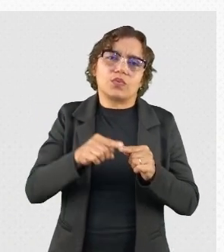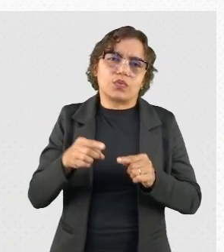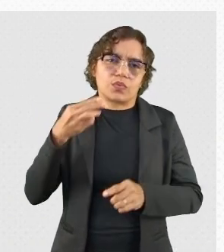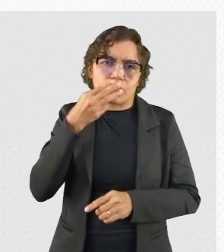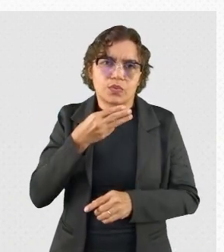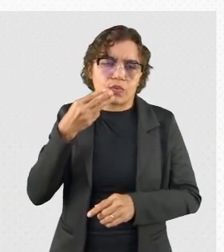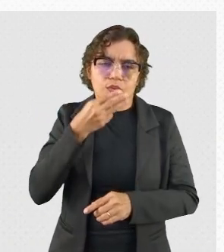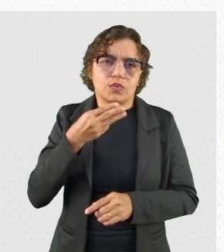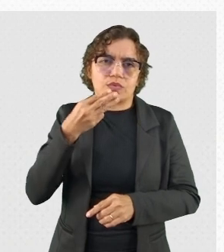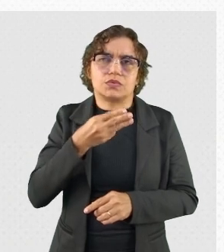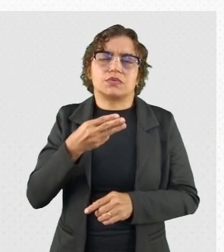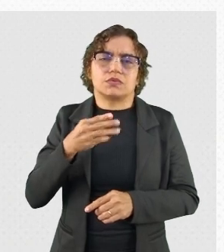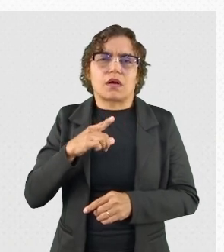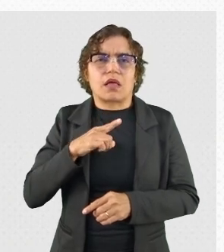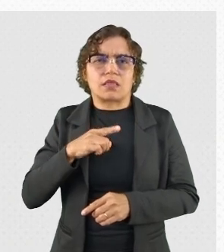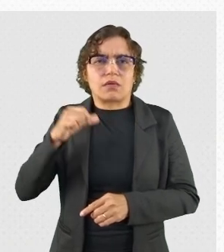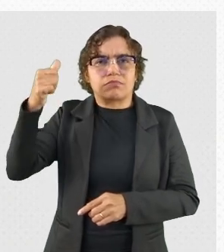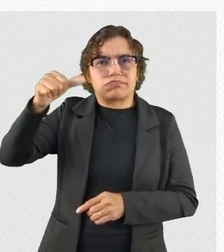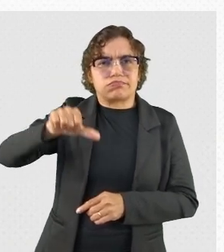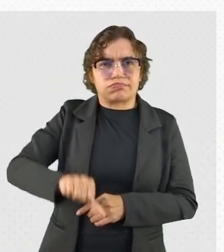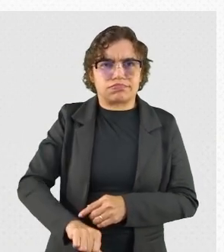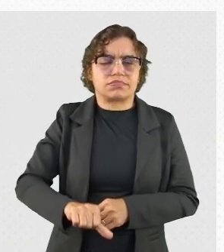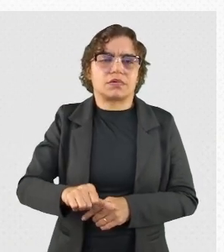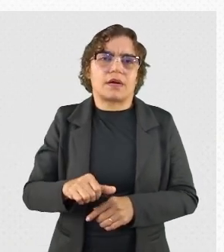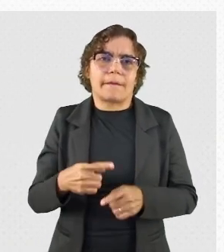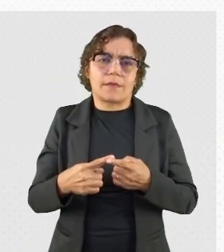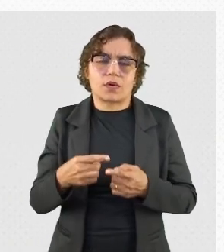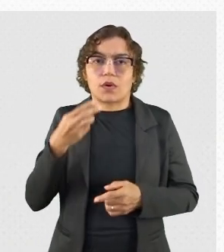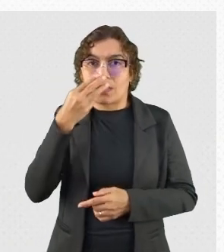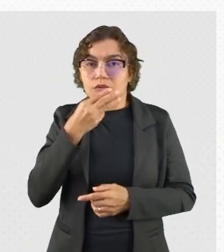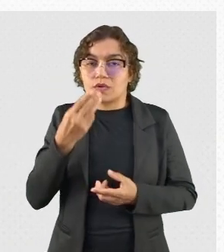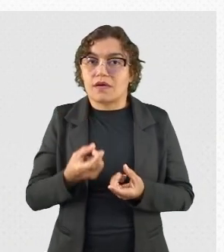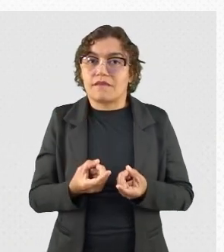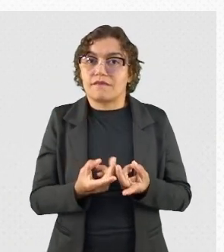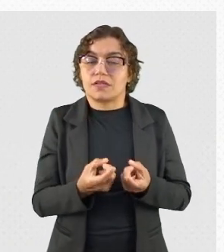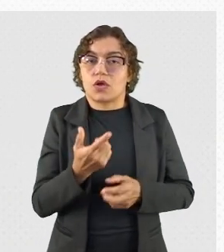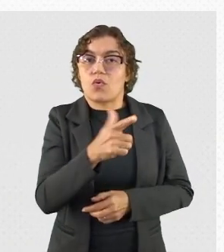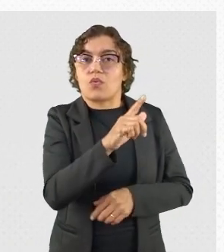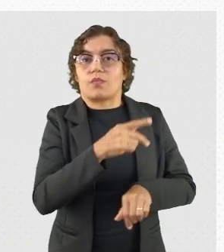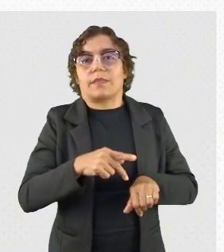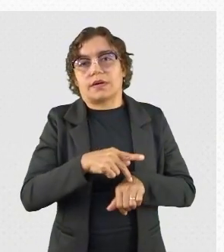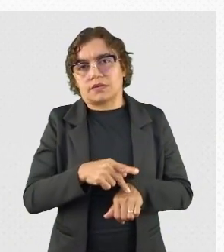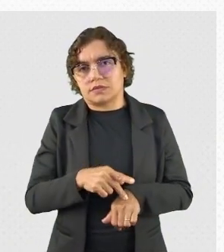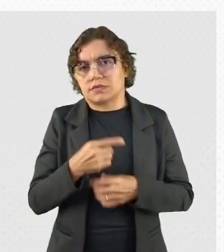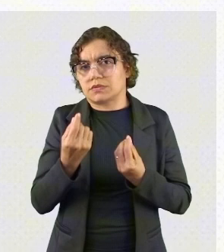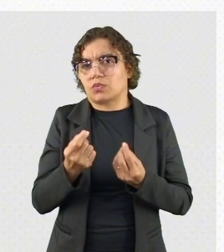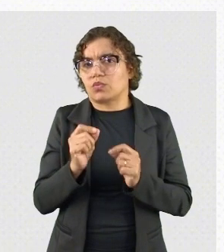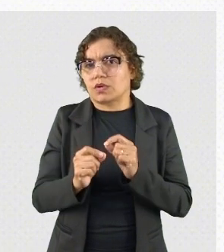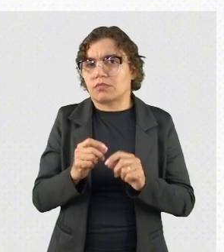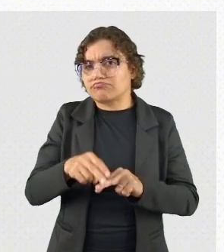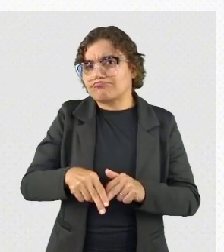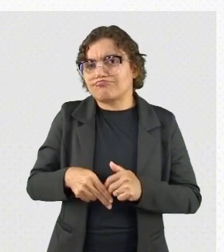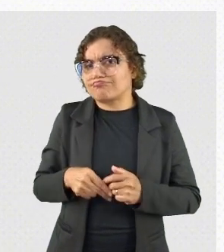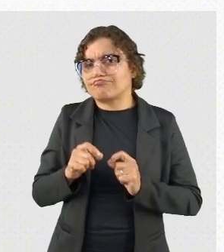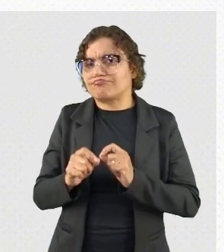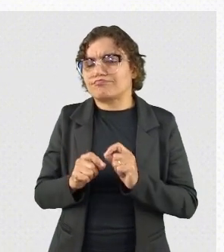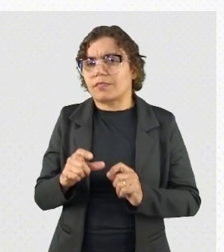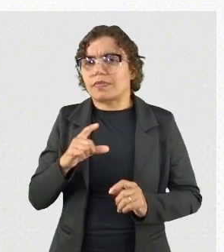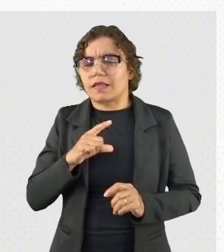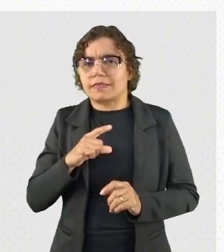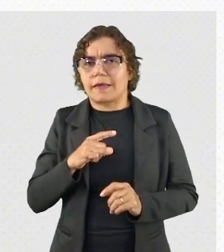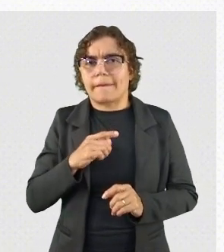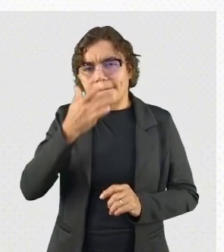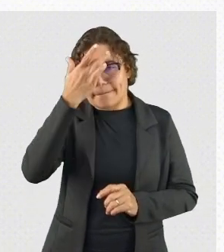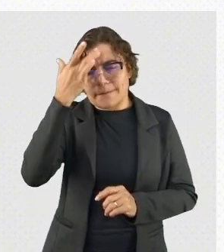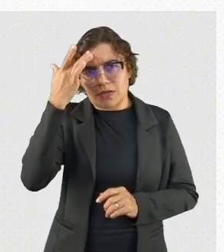consideravelmente com a queda da venda, da exportação do açúcar brasileiro. E isso faz com que haja essa migração de